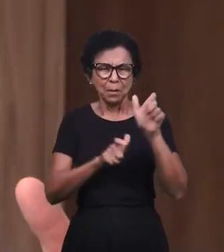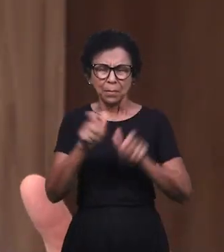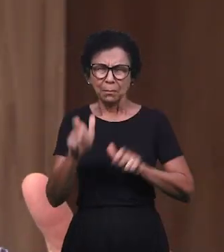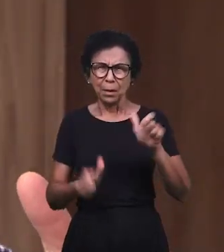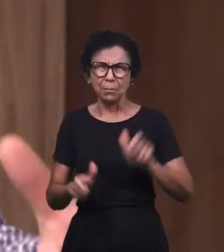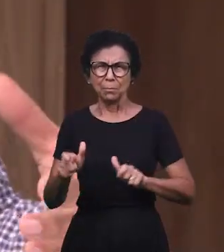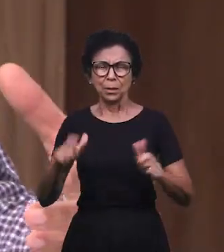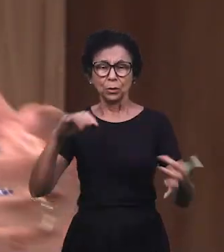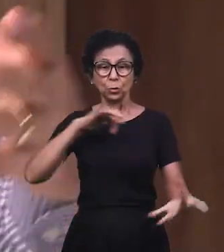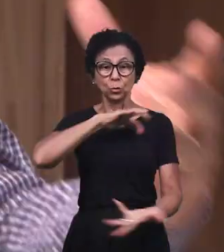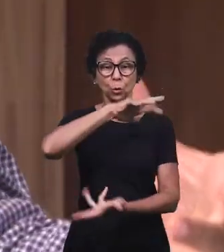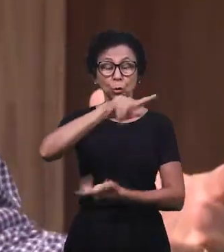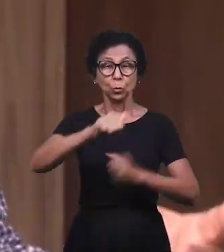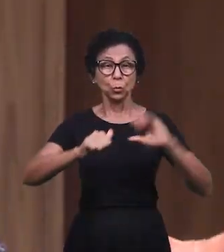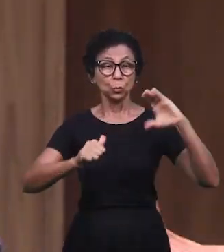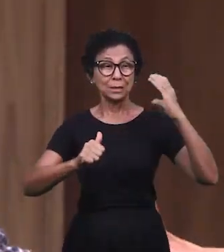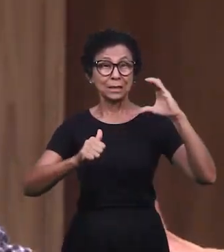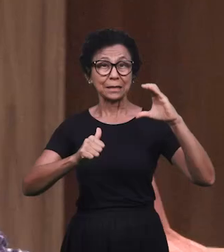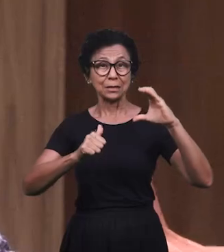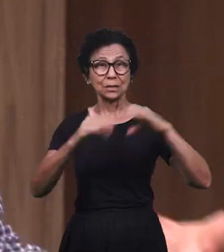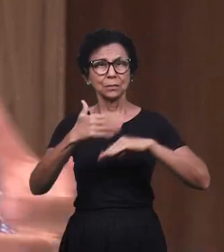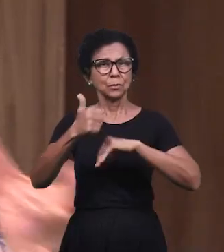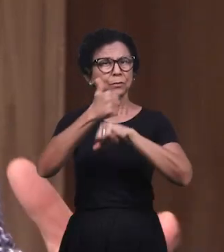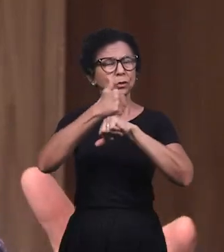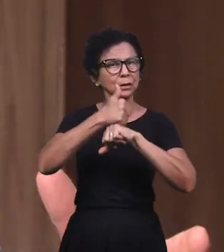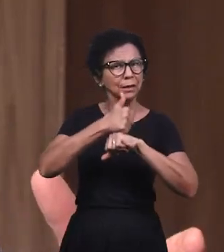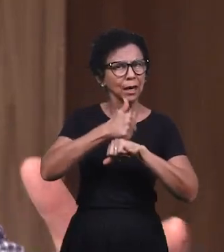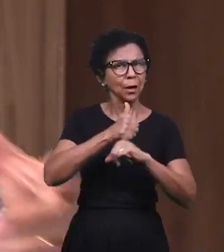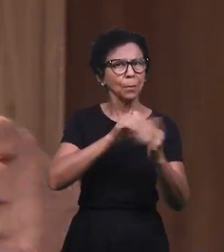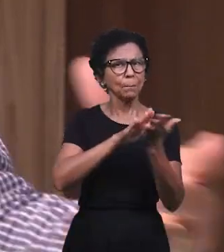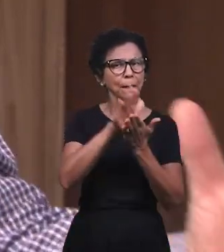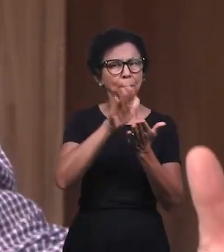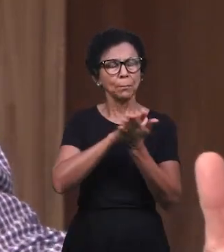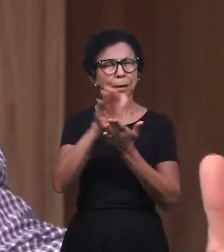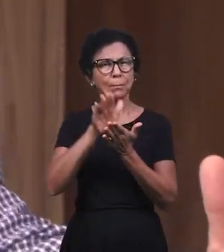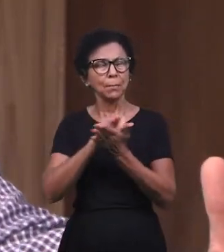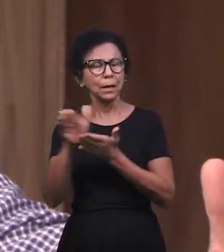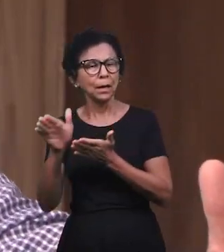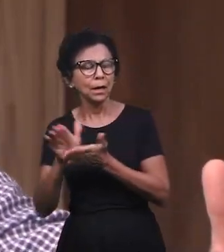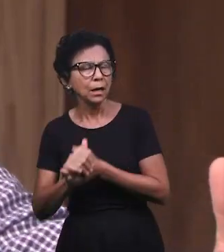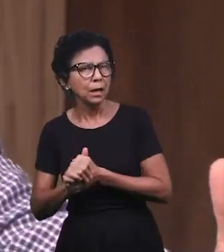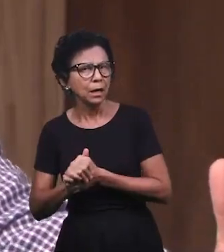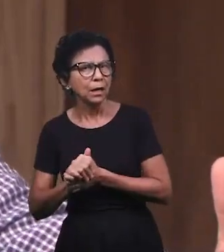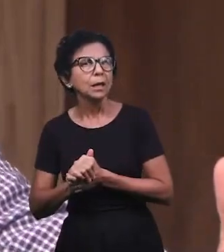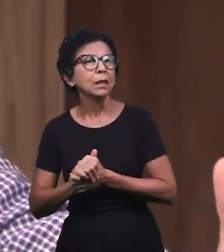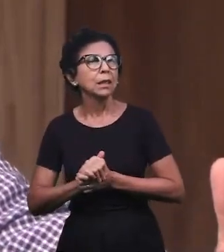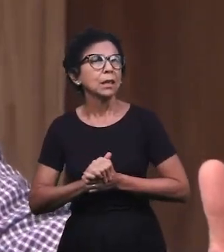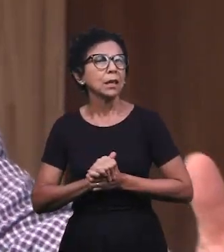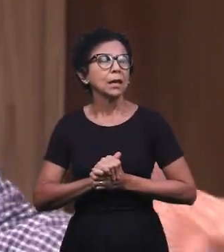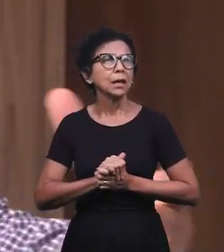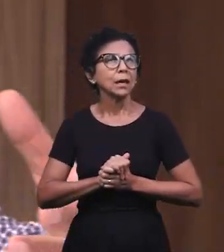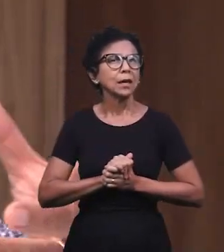inteiro publicaram trabalhos questionando essa